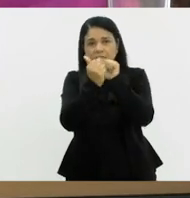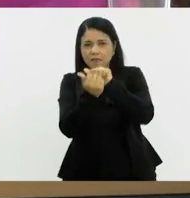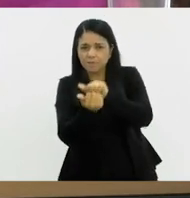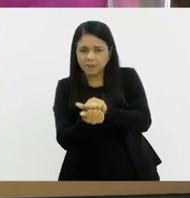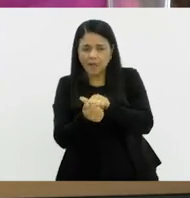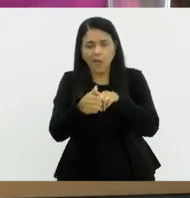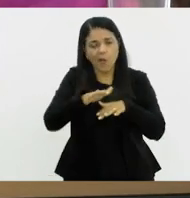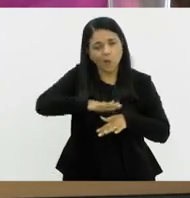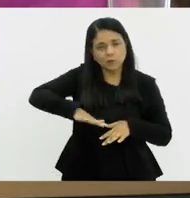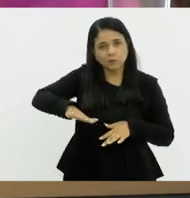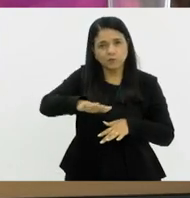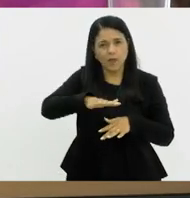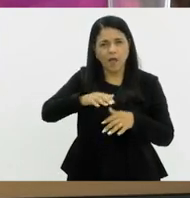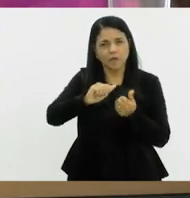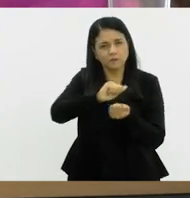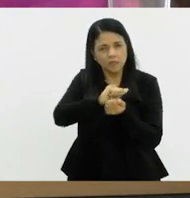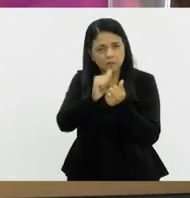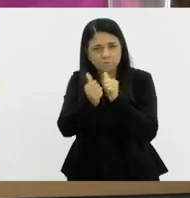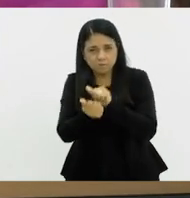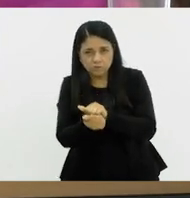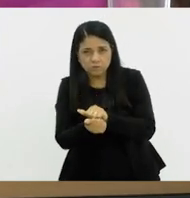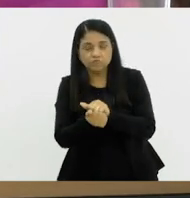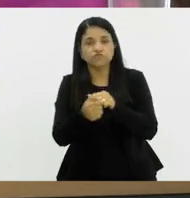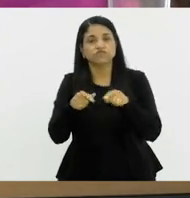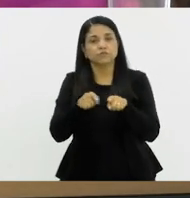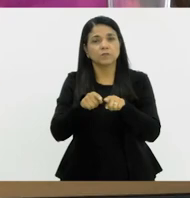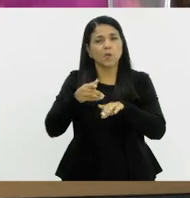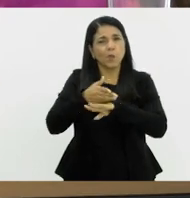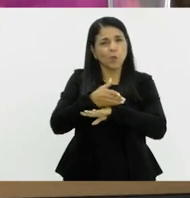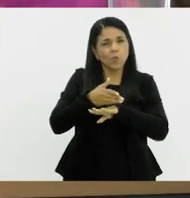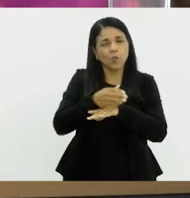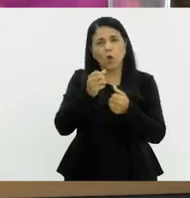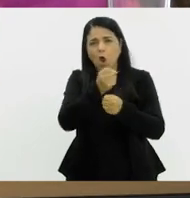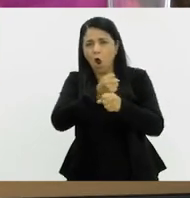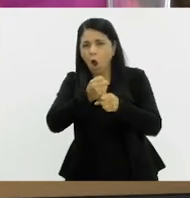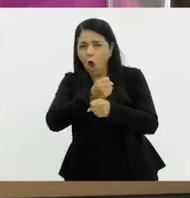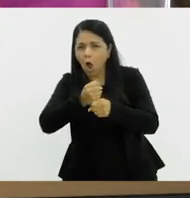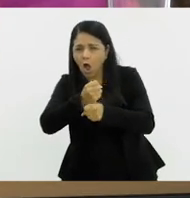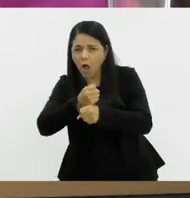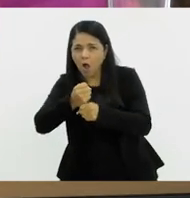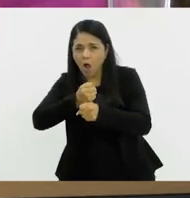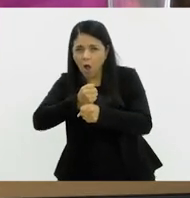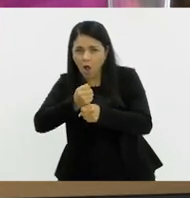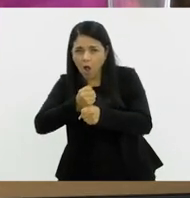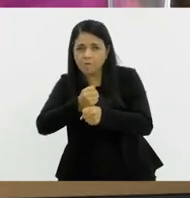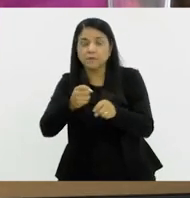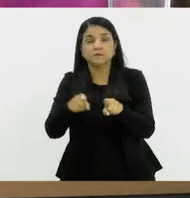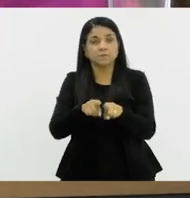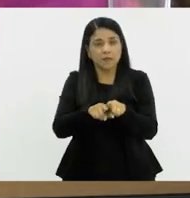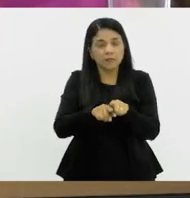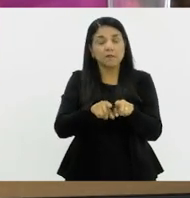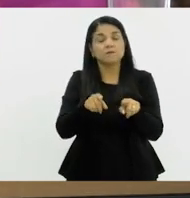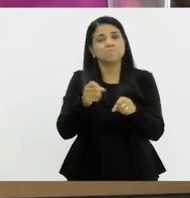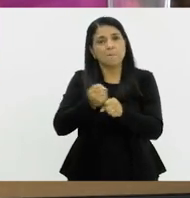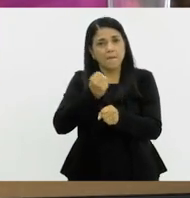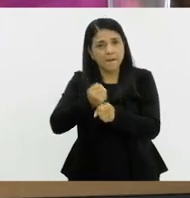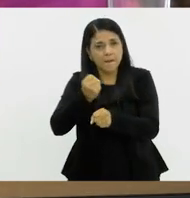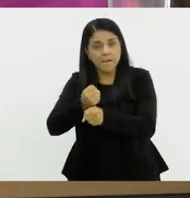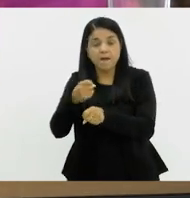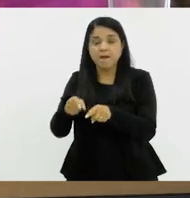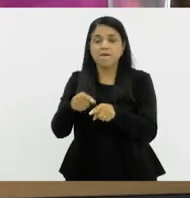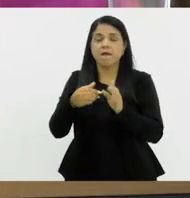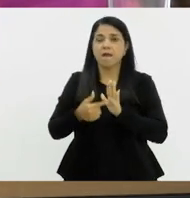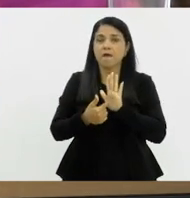o espaço, inclusive com intervenção, com obras, etc. Então, nós apresentamos, o nosso